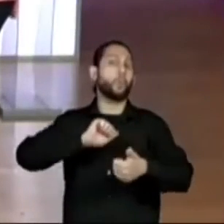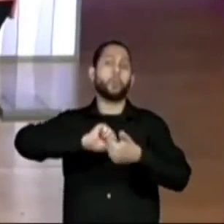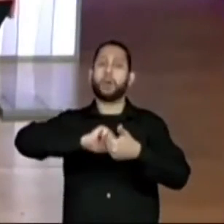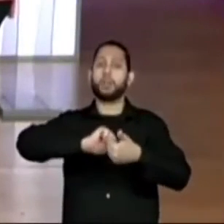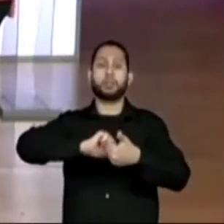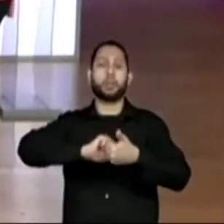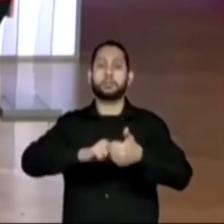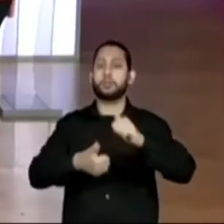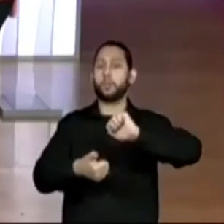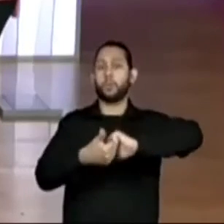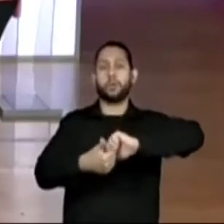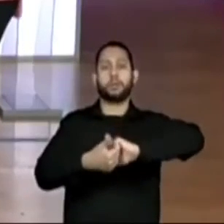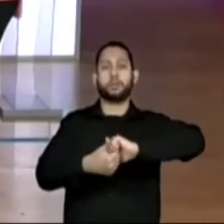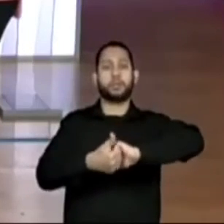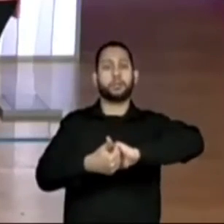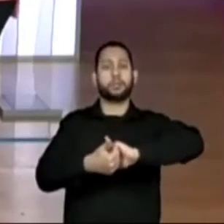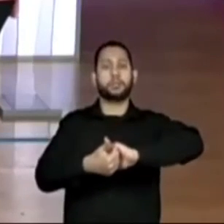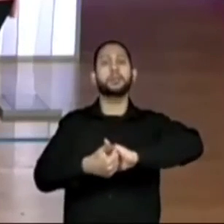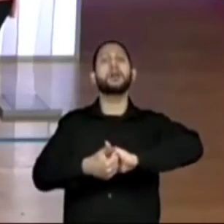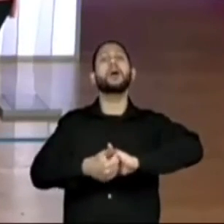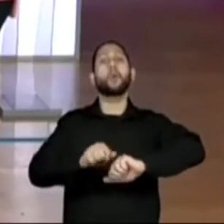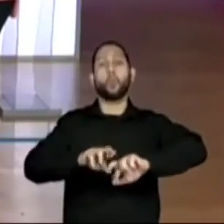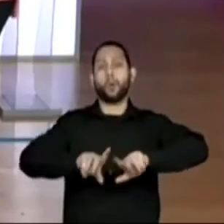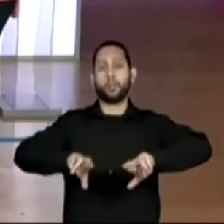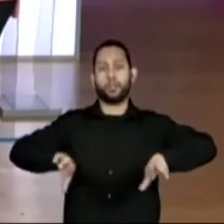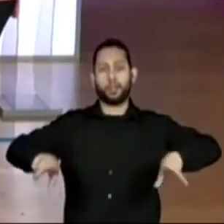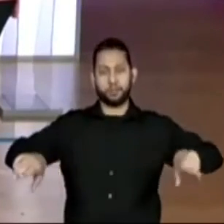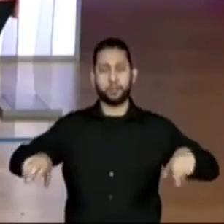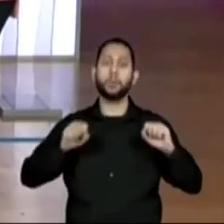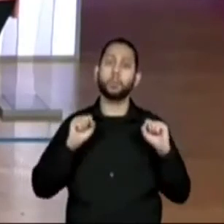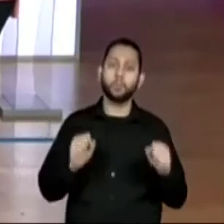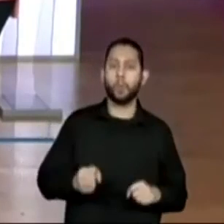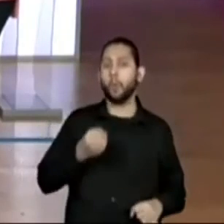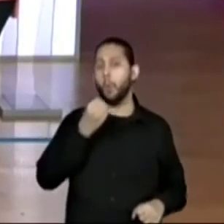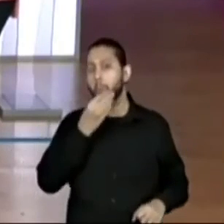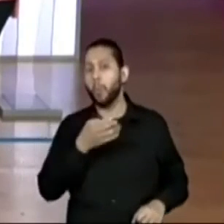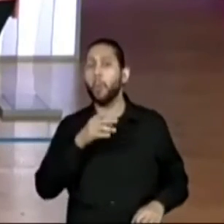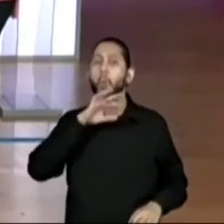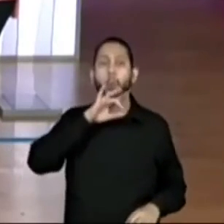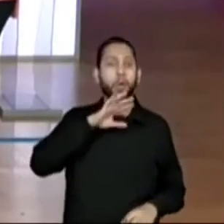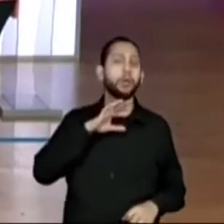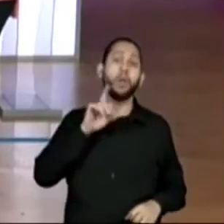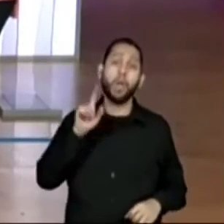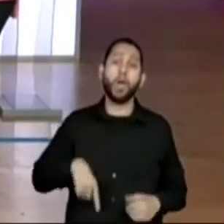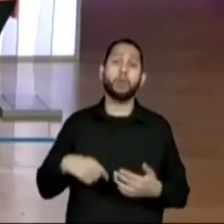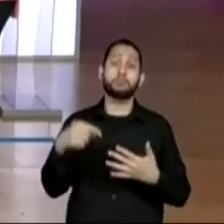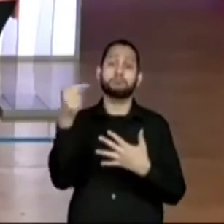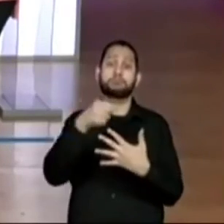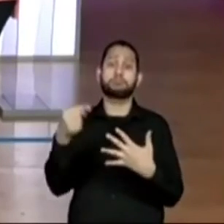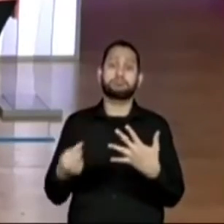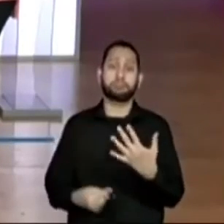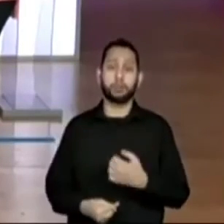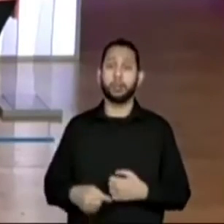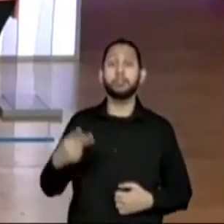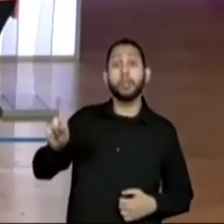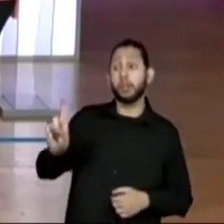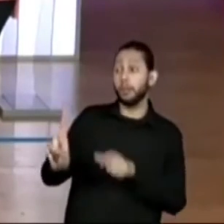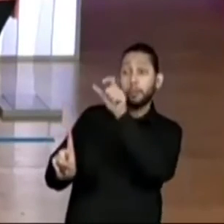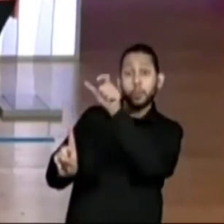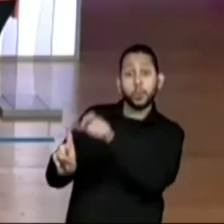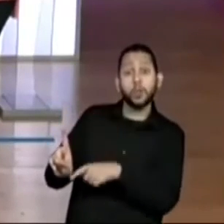qualidades ajudam a gente a imaginar melhor as características dos personagens, as características